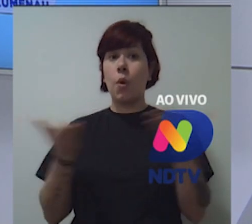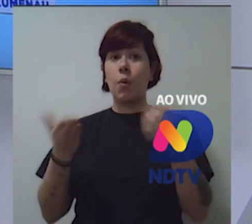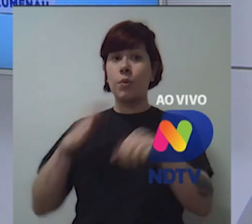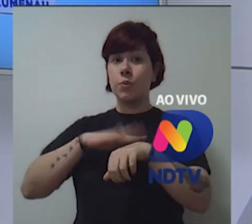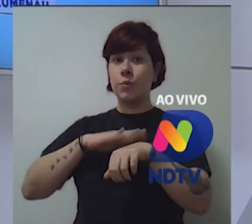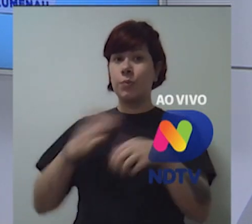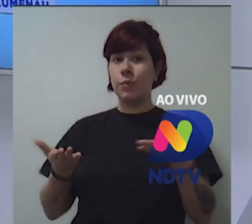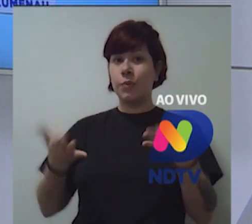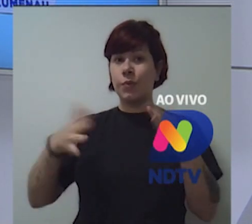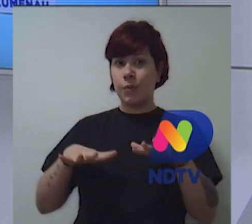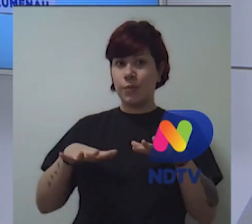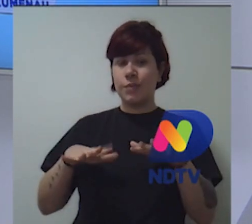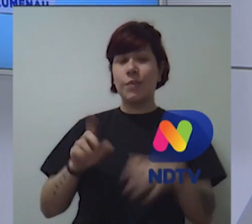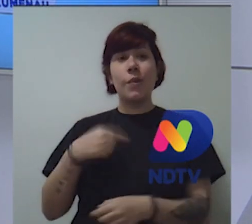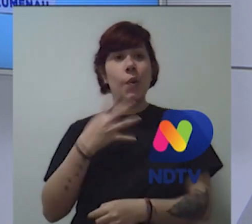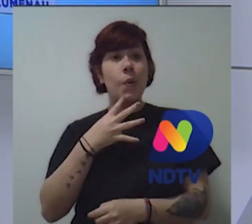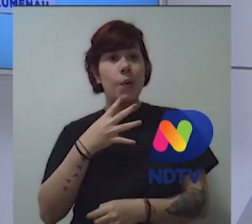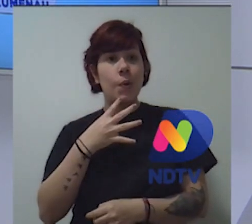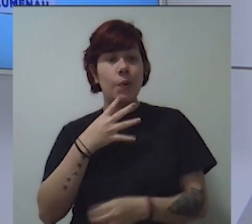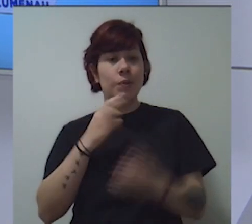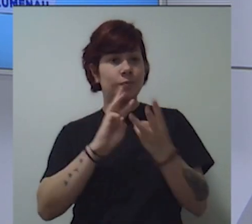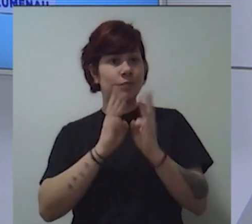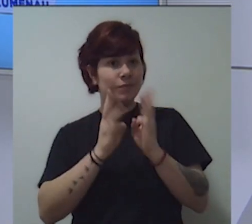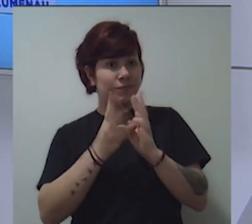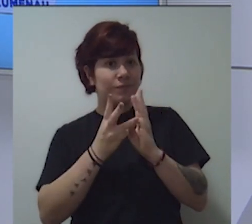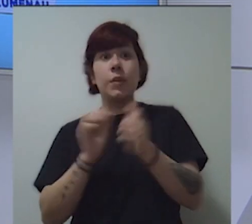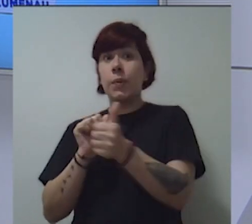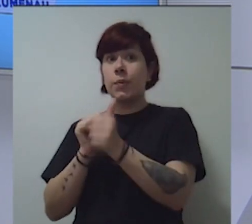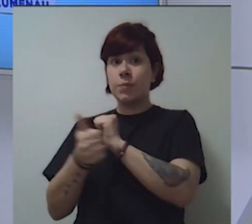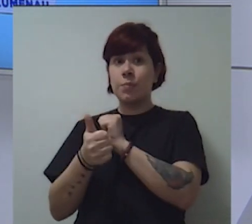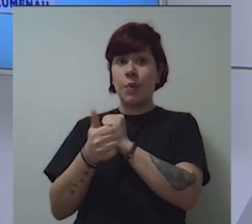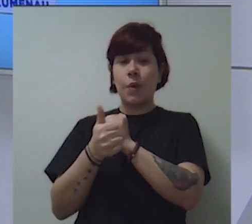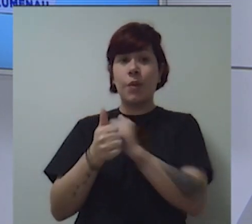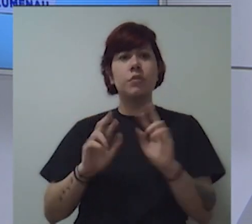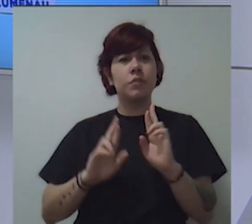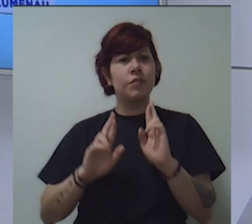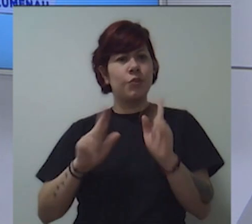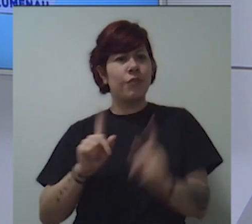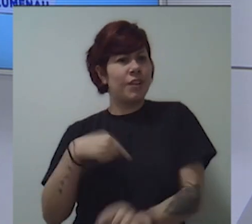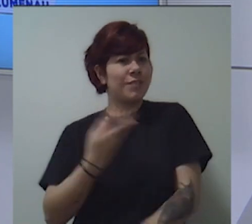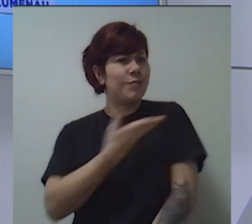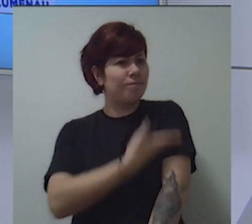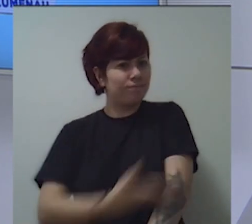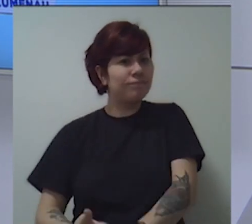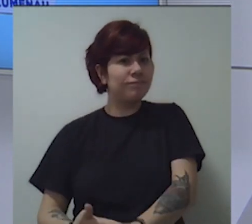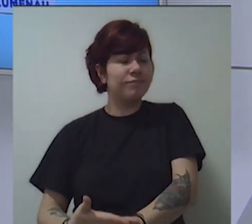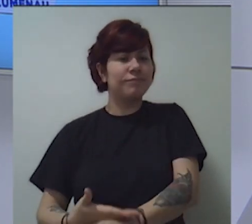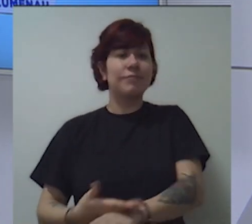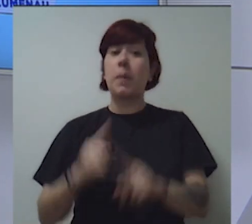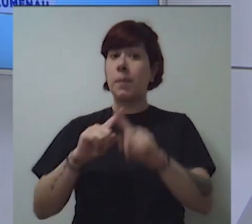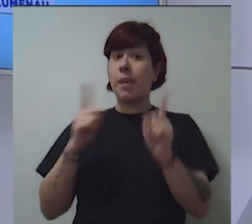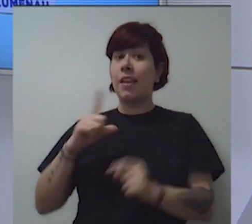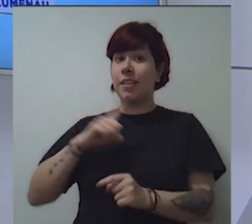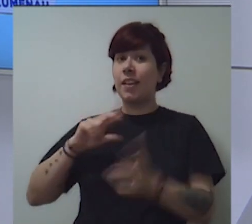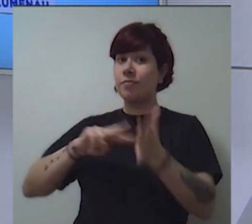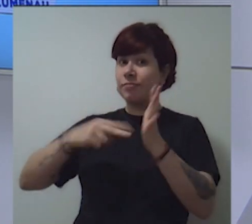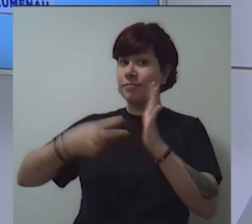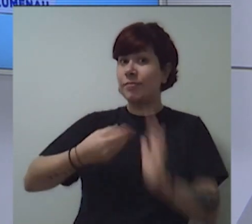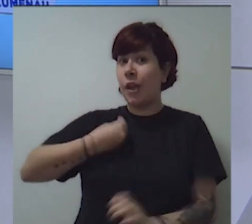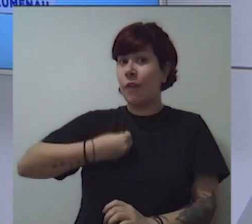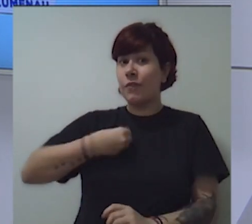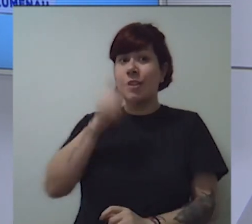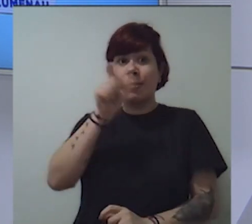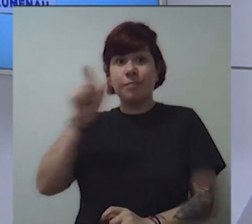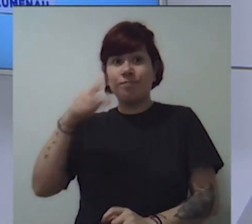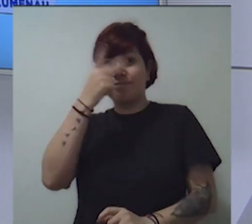hoje no Minuto da Inclusão, vamos conhecer o goalball, uma modalidade esportiva diferente do que a gente está acostumado, mas que faz muita diferença